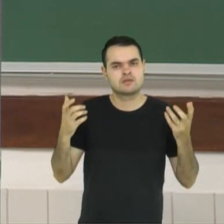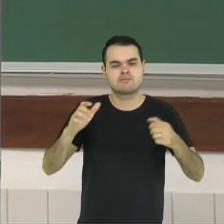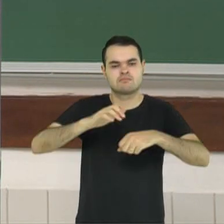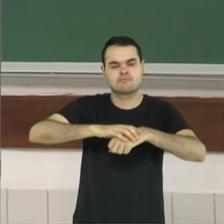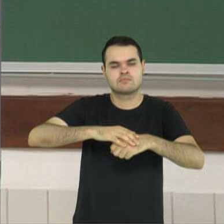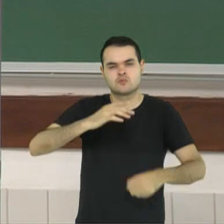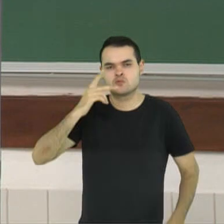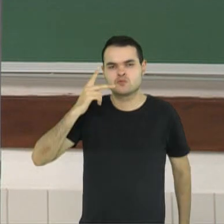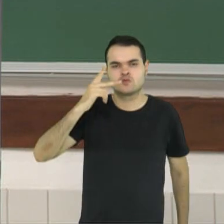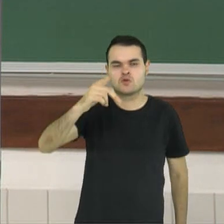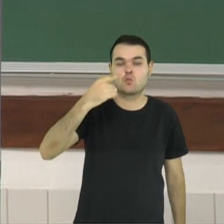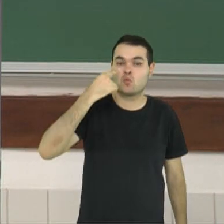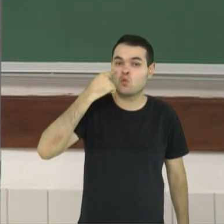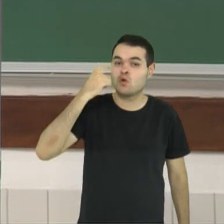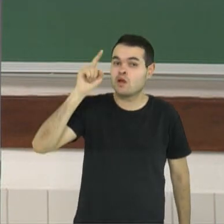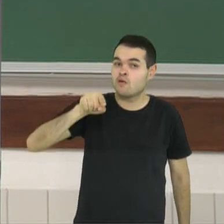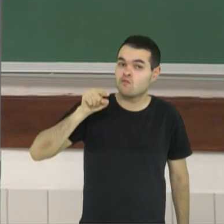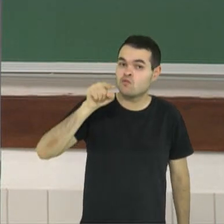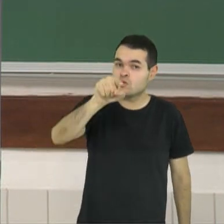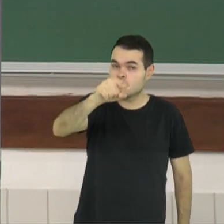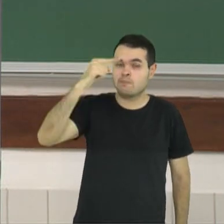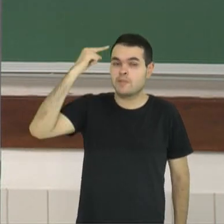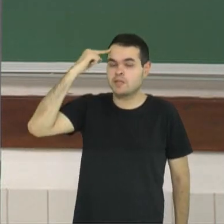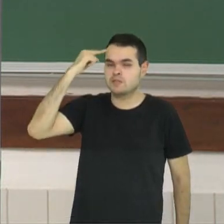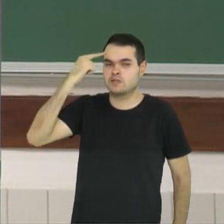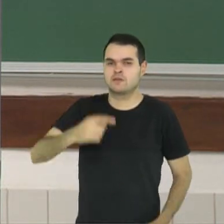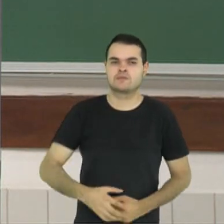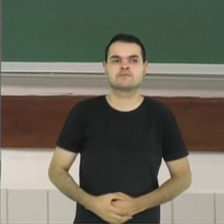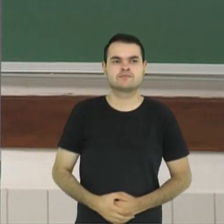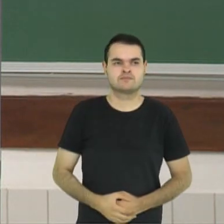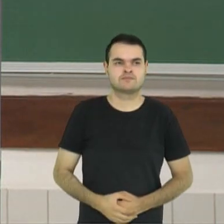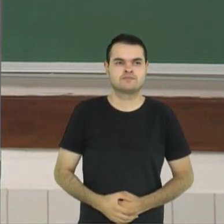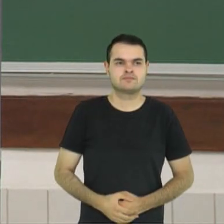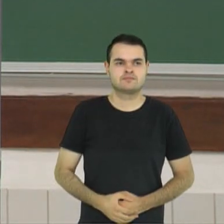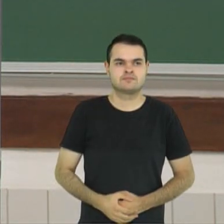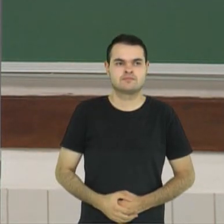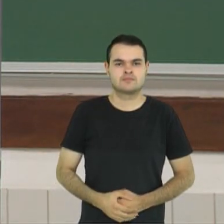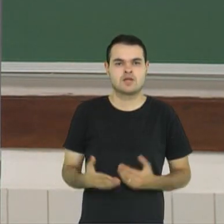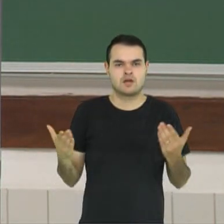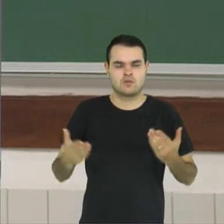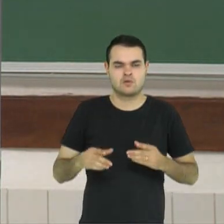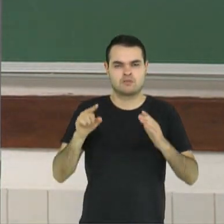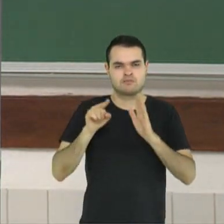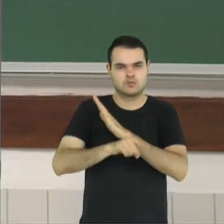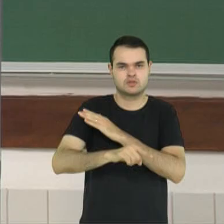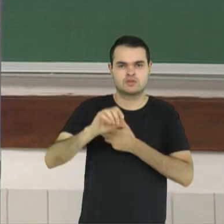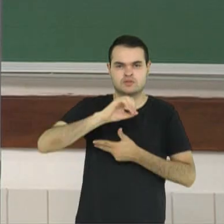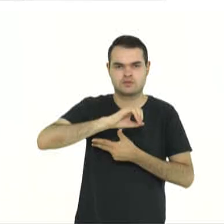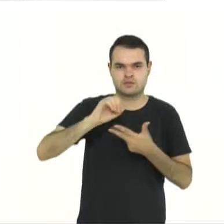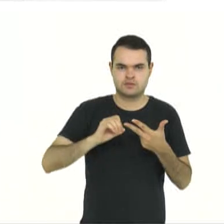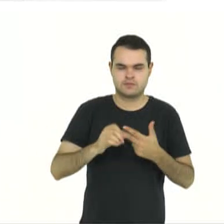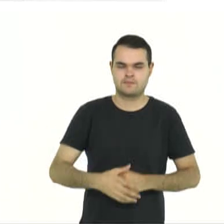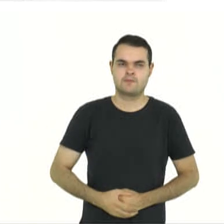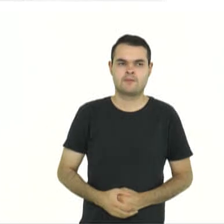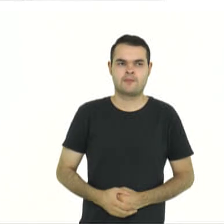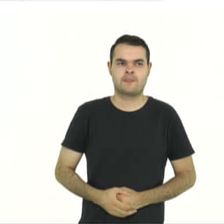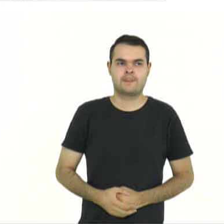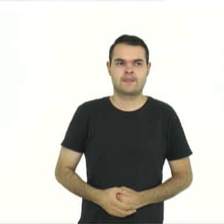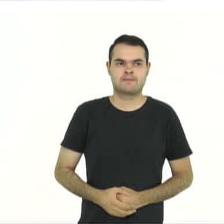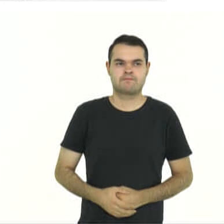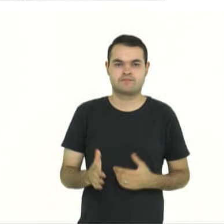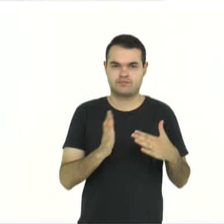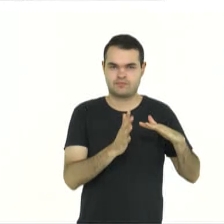sua mão. O que interessa é o que você está pensando. Vamos a uma questão do Enem rapidinho, gente?